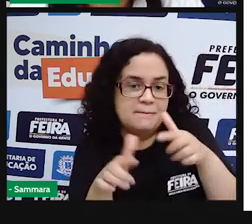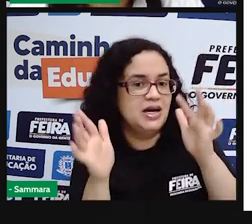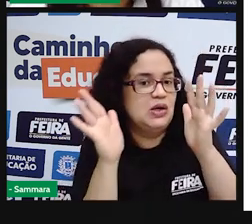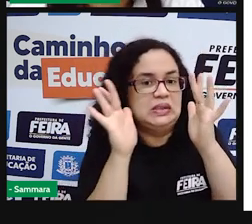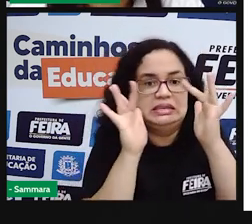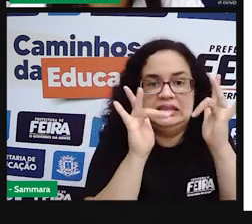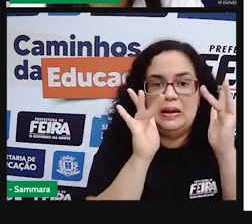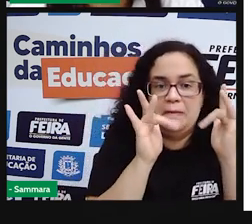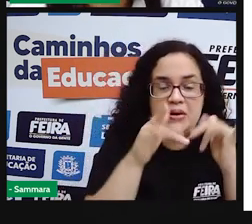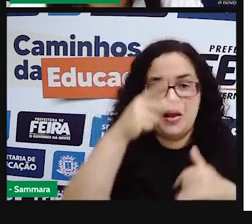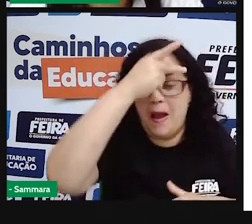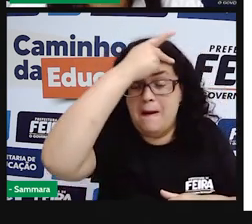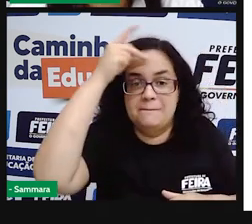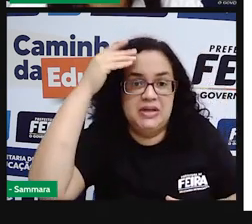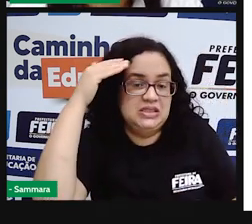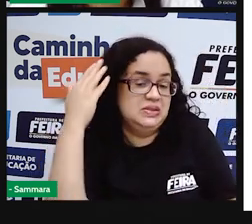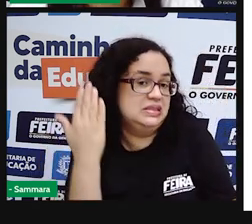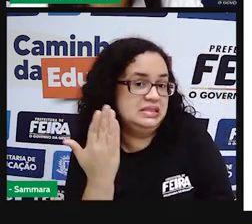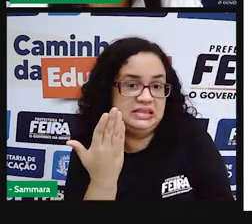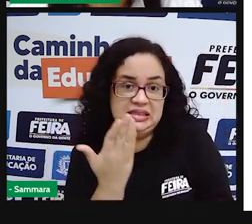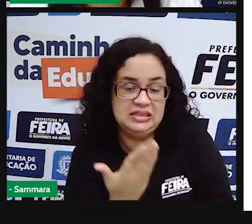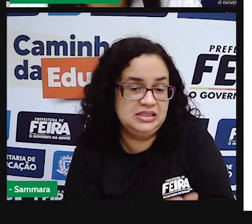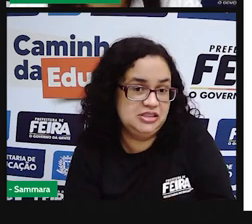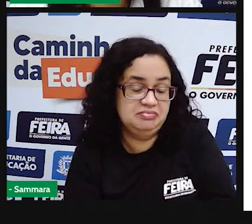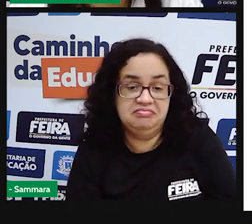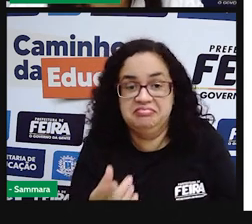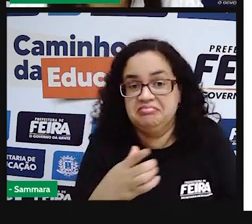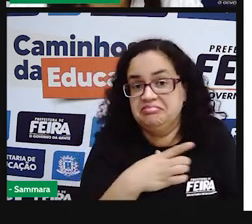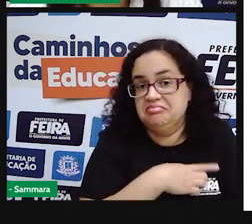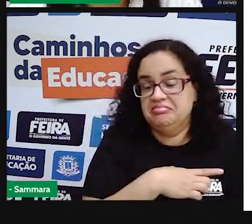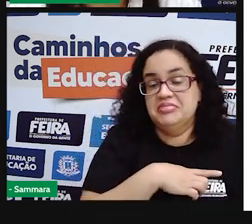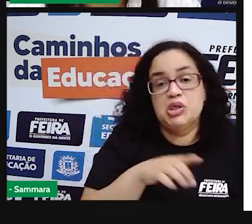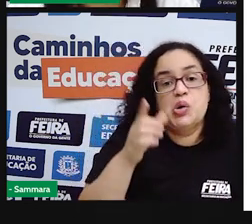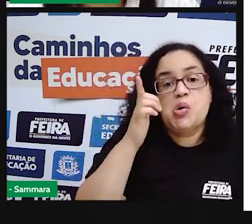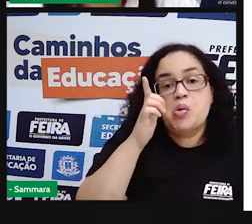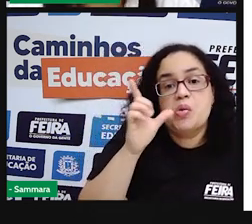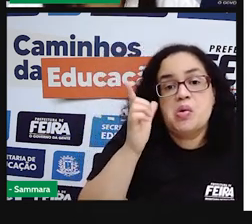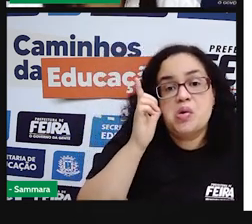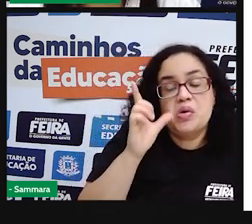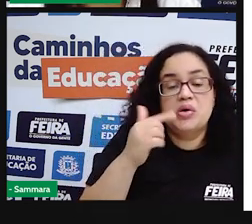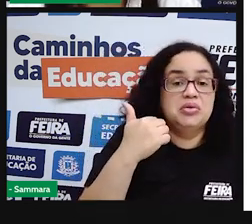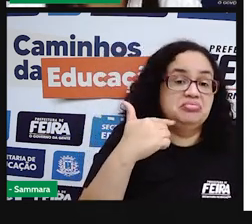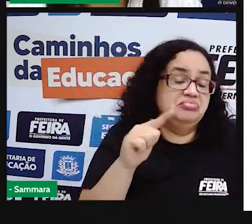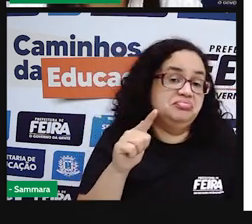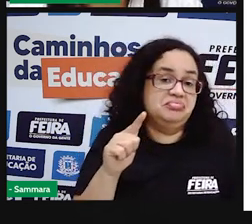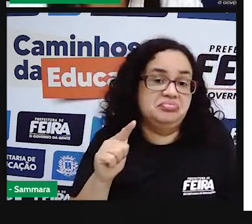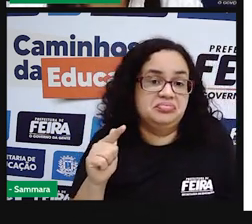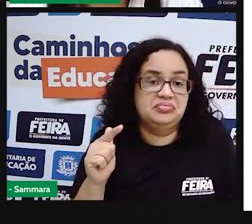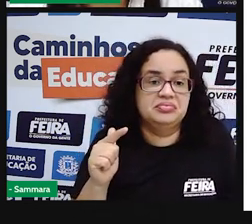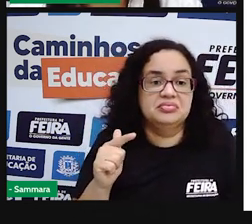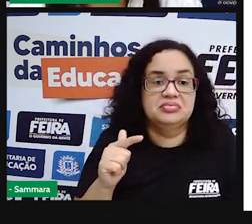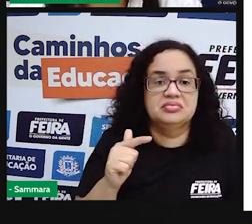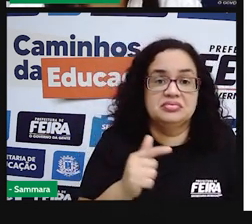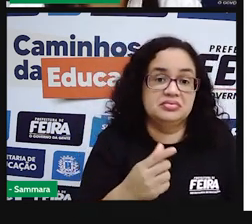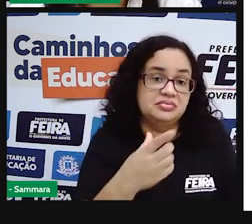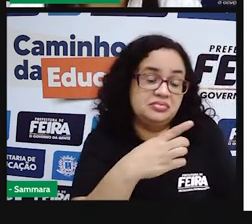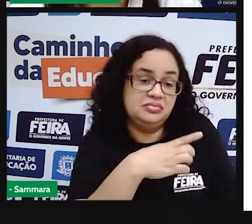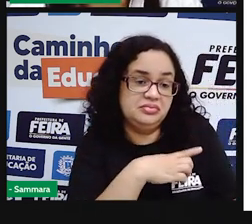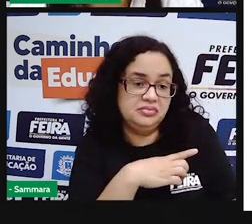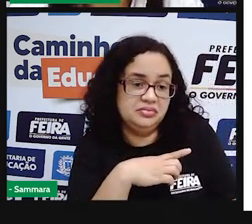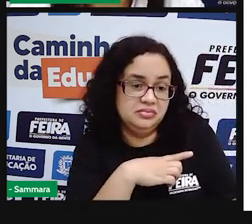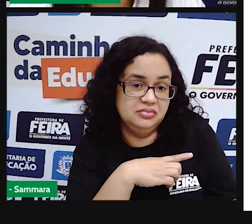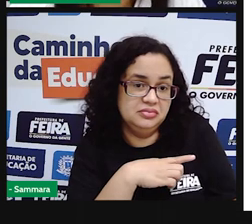pessoas acreditam que podem alcançar com rezas ou outro ritual. Simpatia está aí, né, dentro